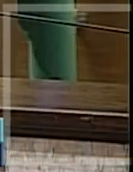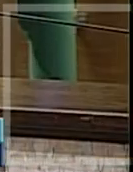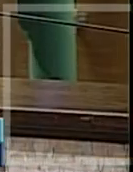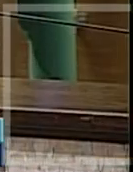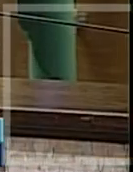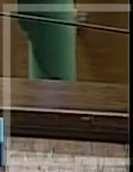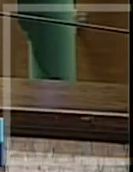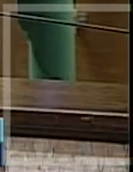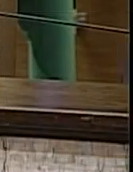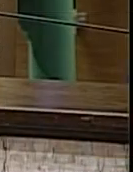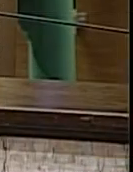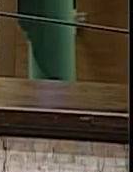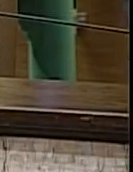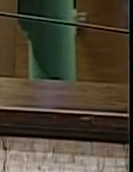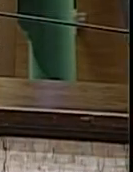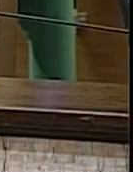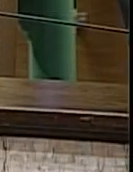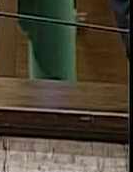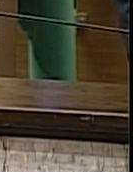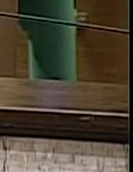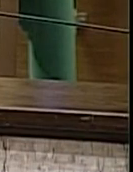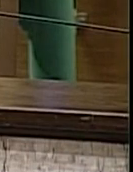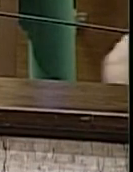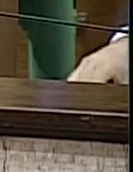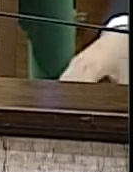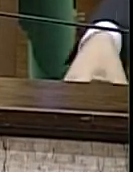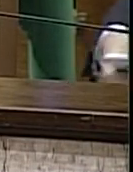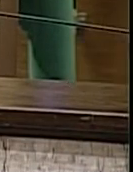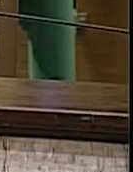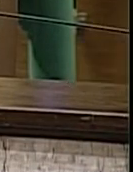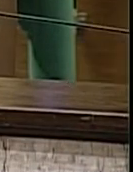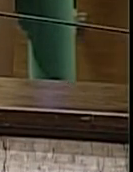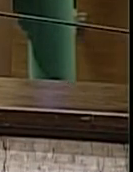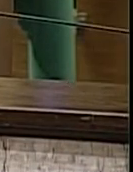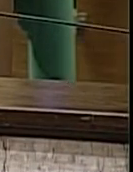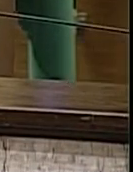pelo transcurso do seu aniversário no dia de hoje. Requerimento número